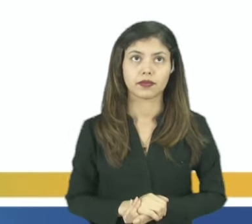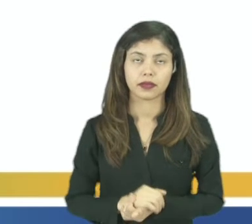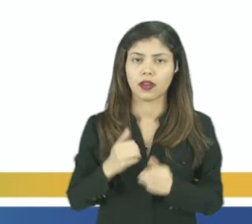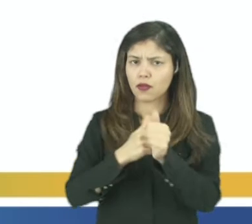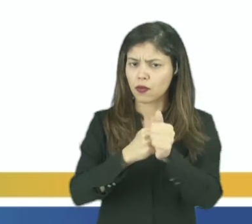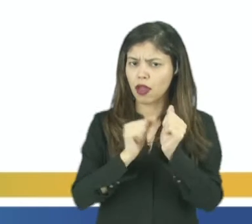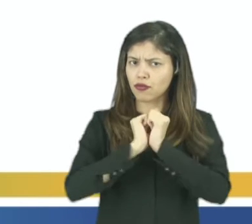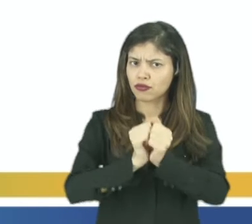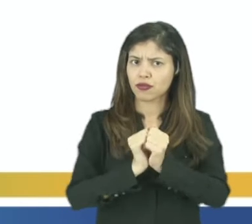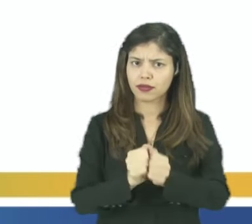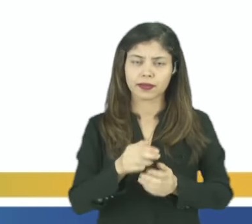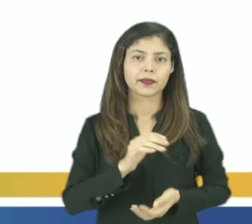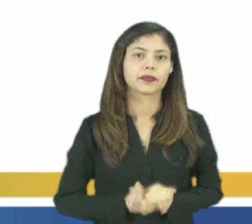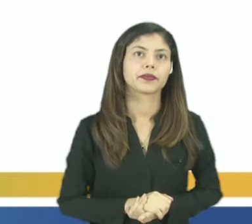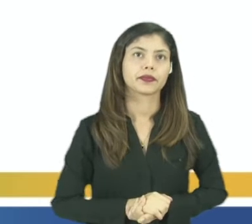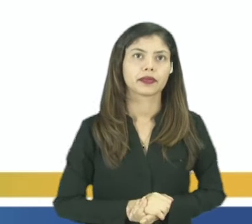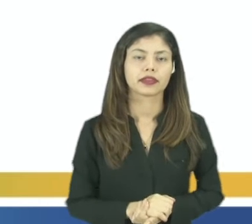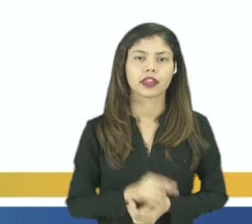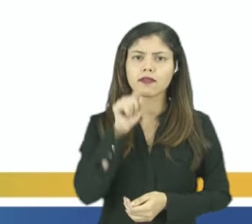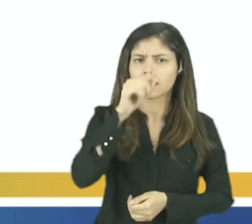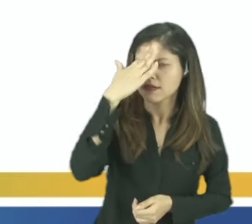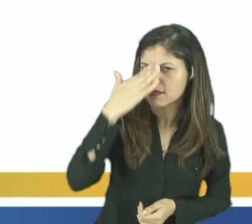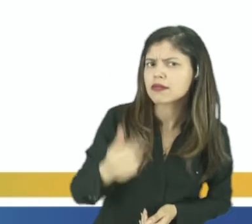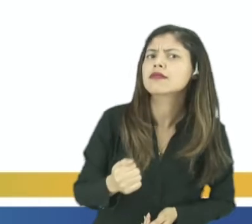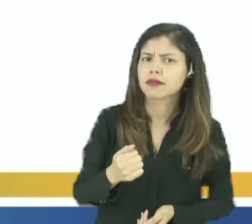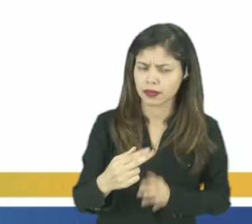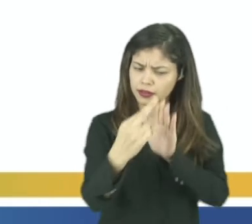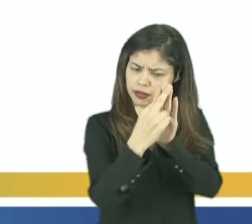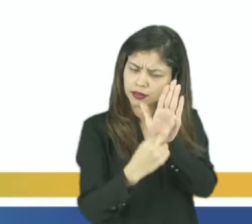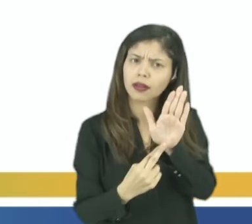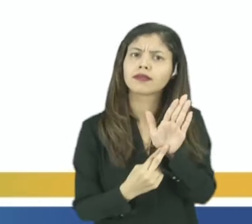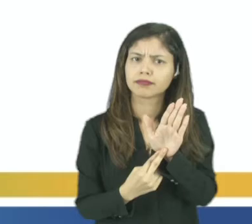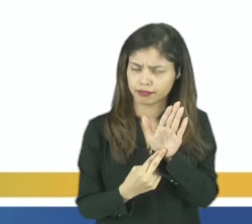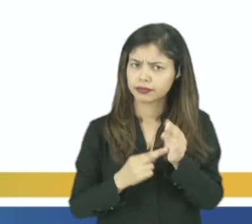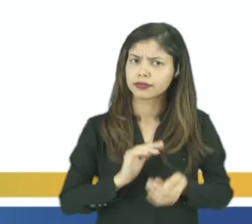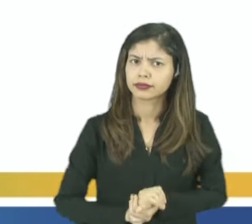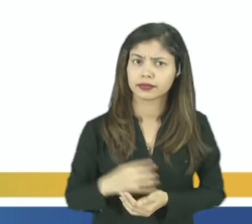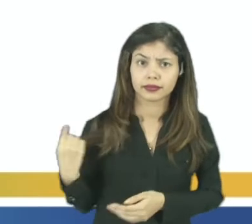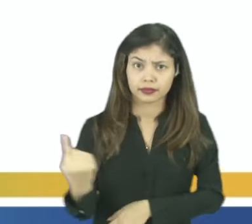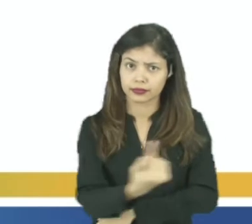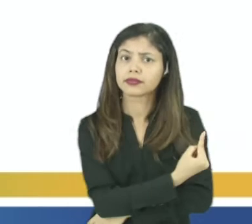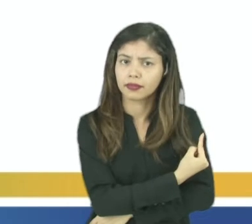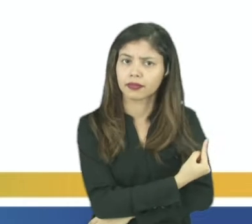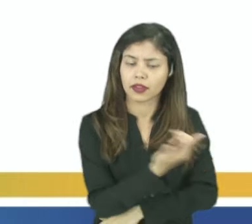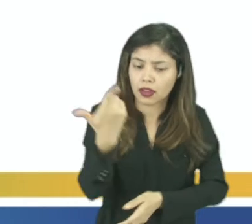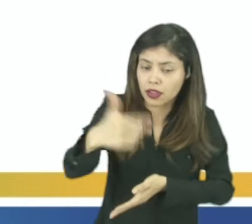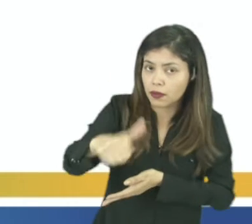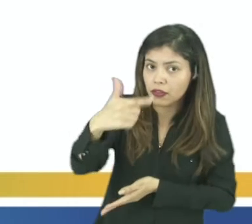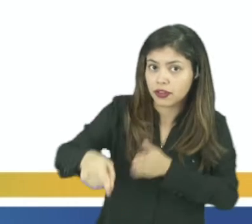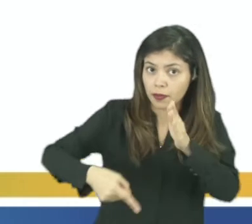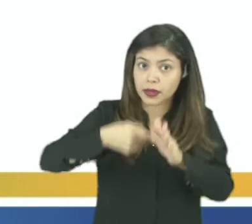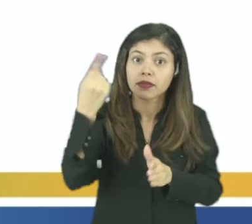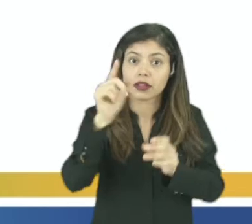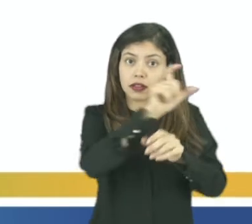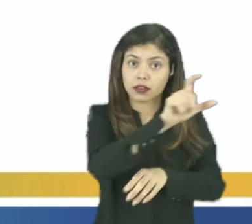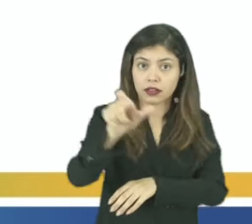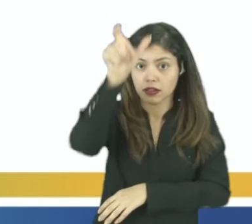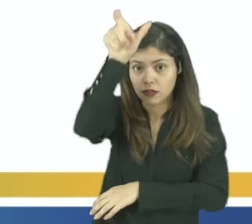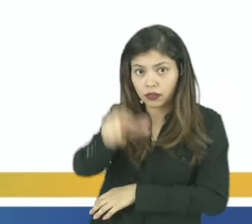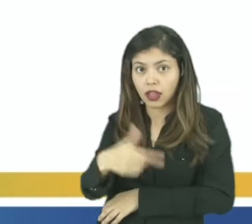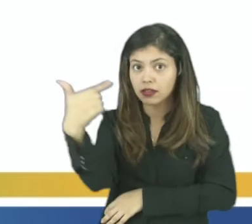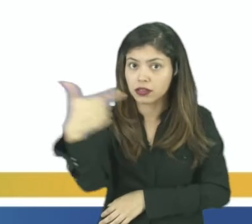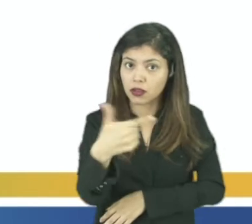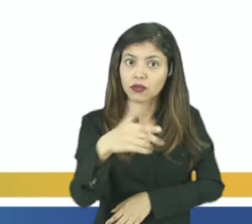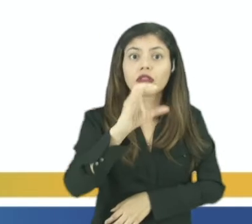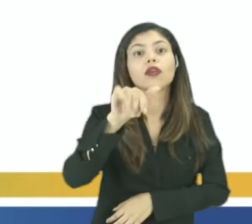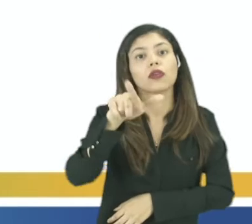a resolução dela. Vocês sabem que na regra de Sarri, nós vamos repetir a primeira coluna e a